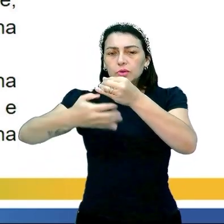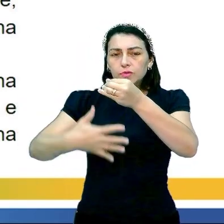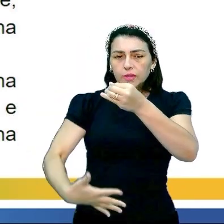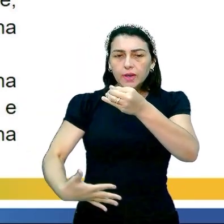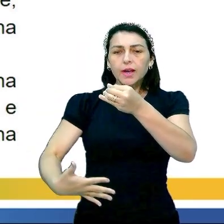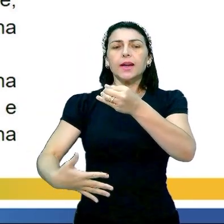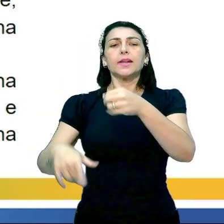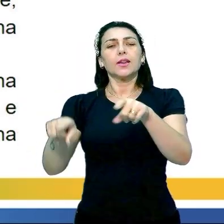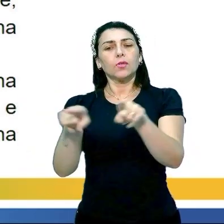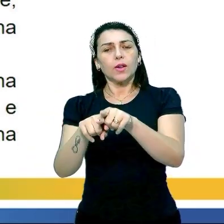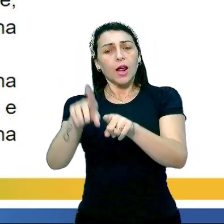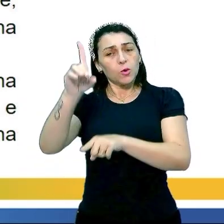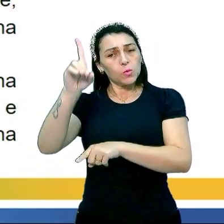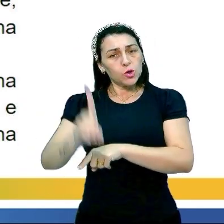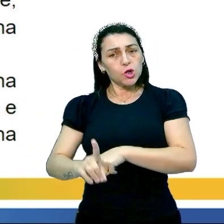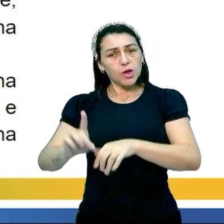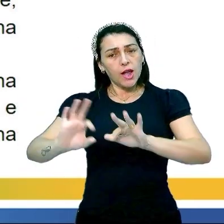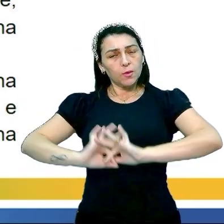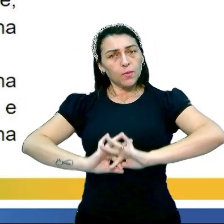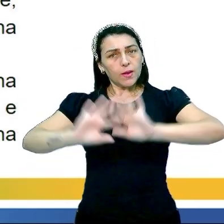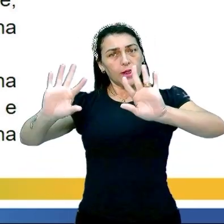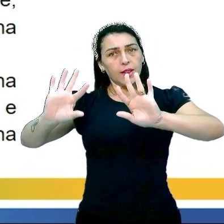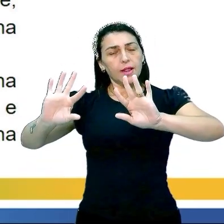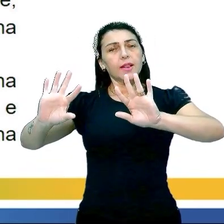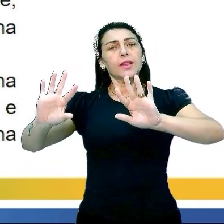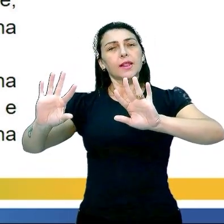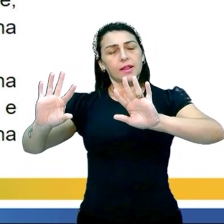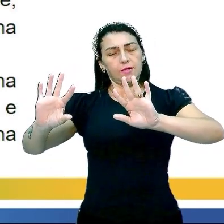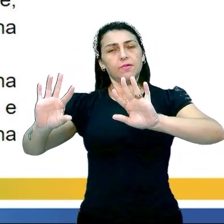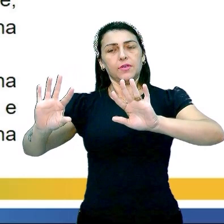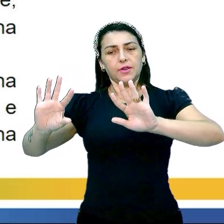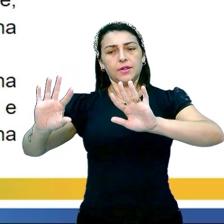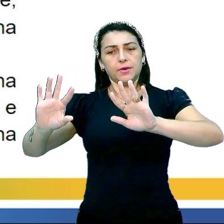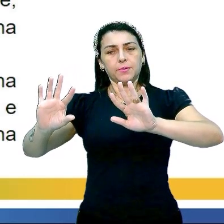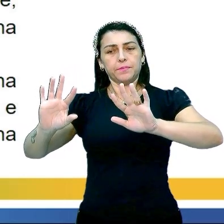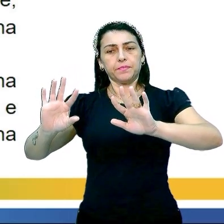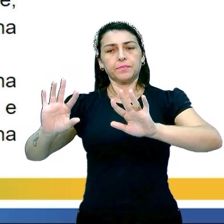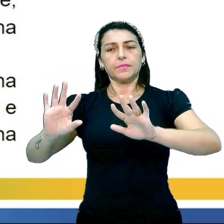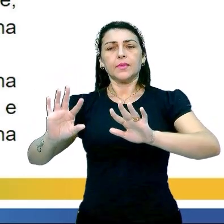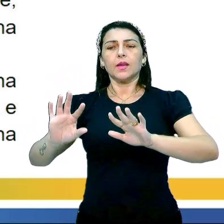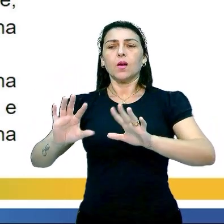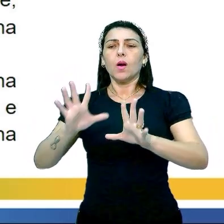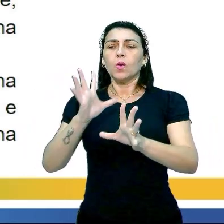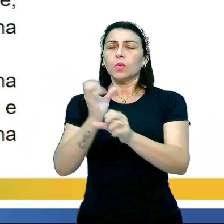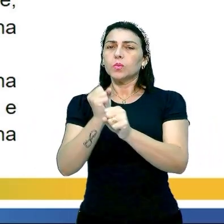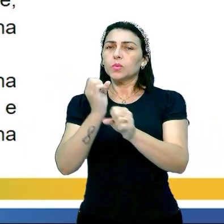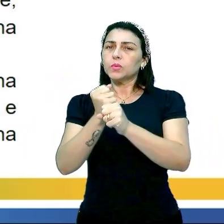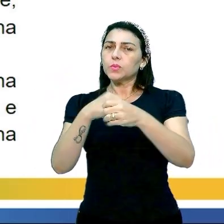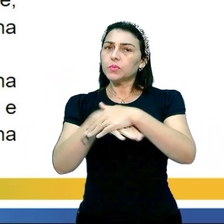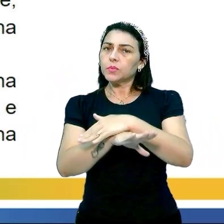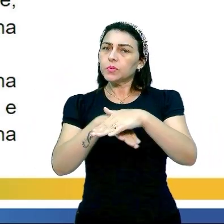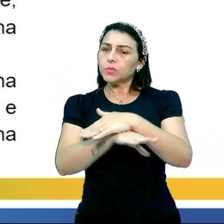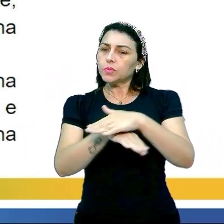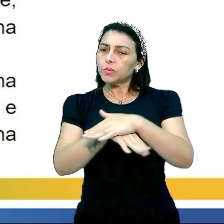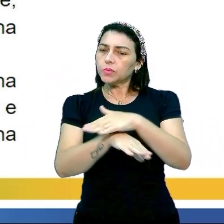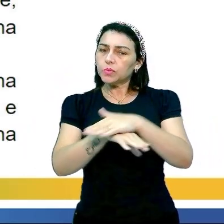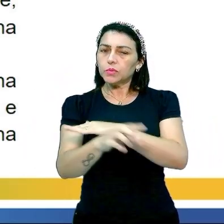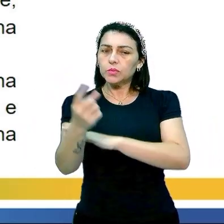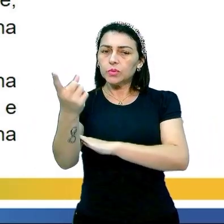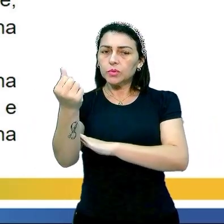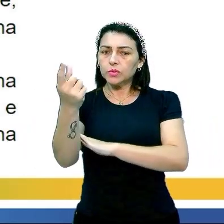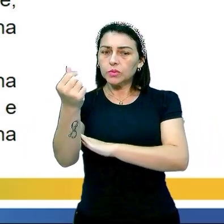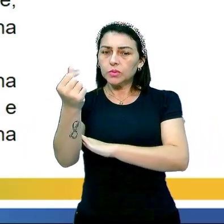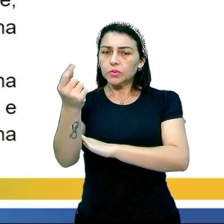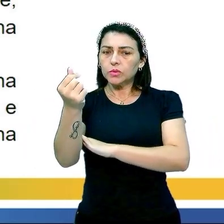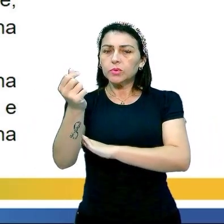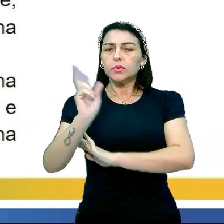está justificada e ancorada no direito de livre herança, na infinita acumulação